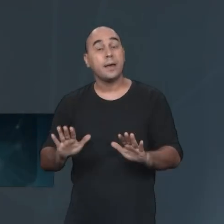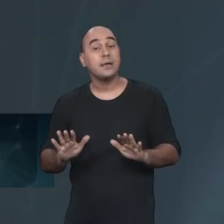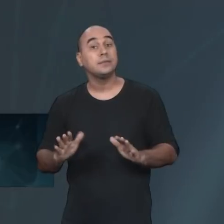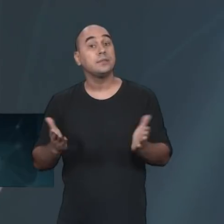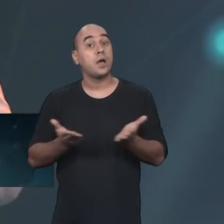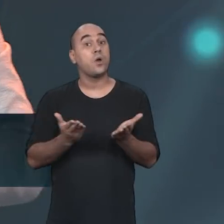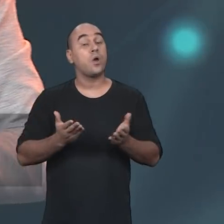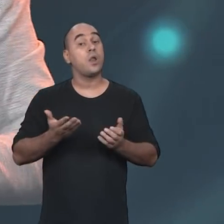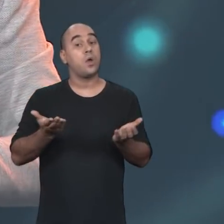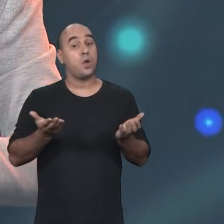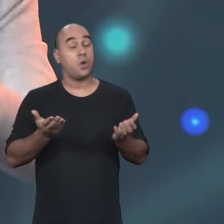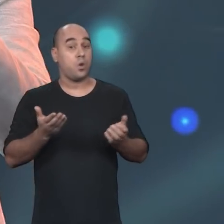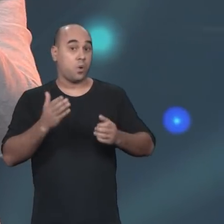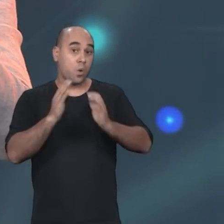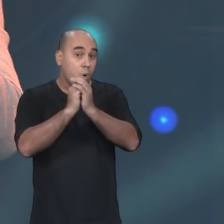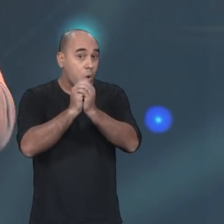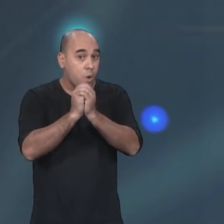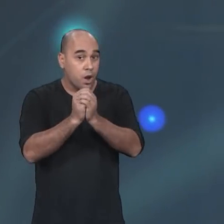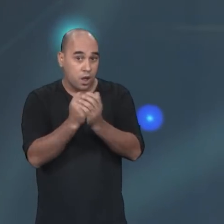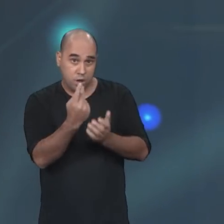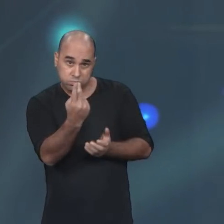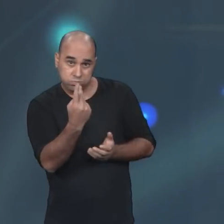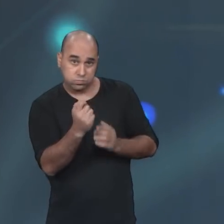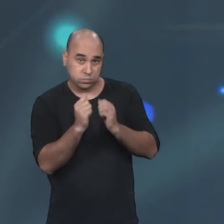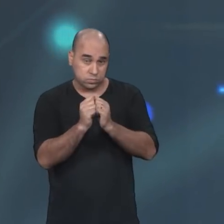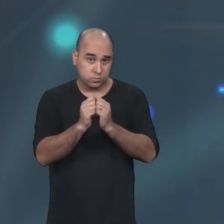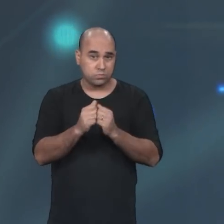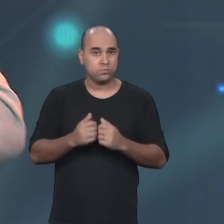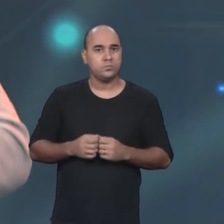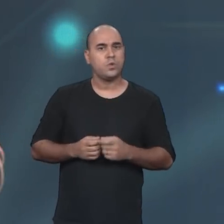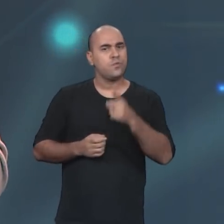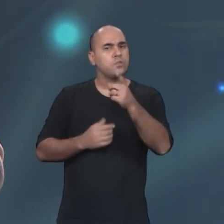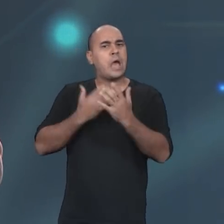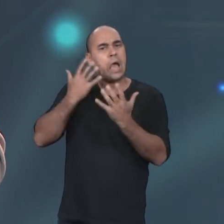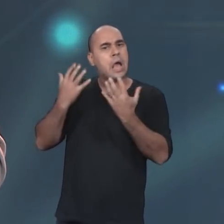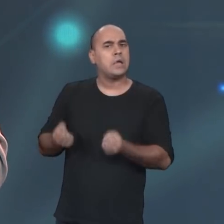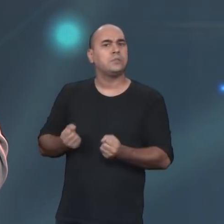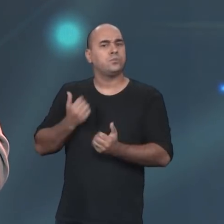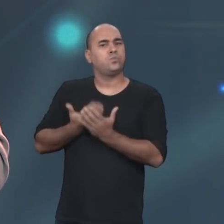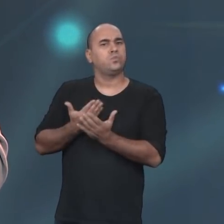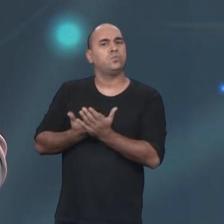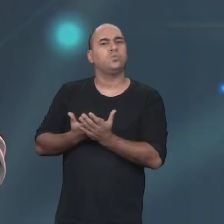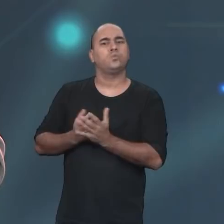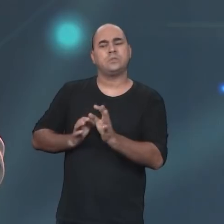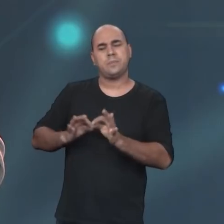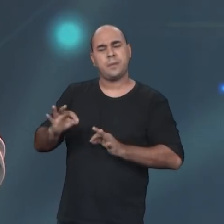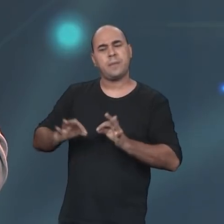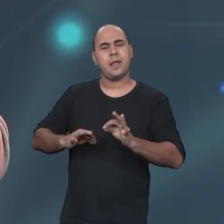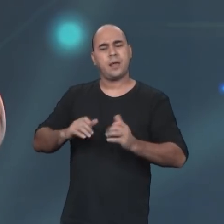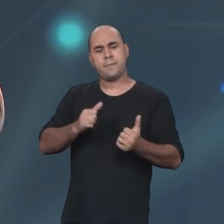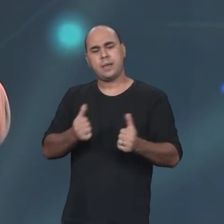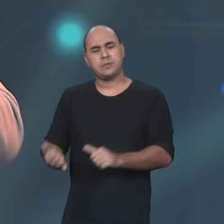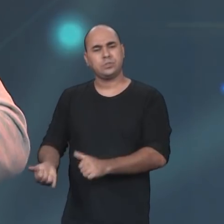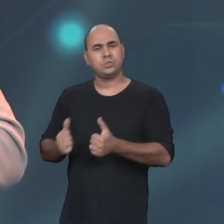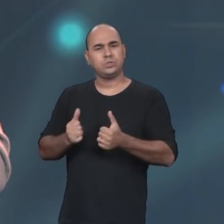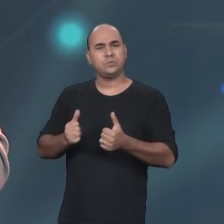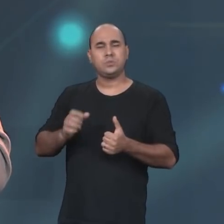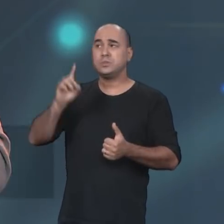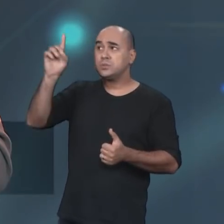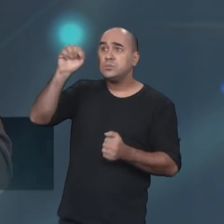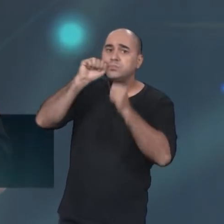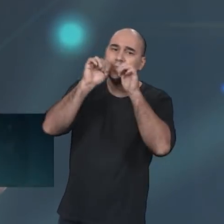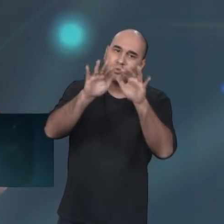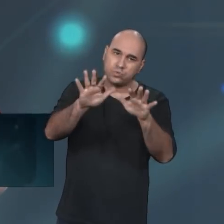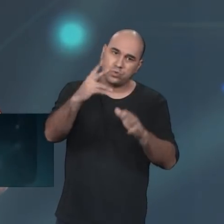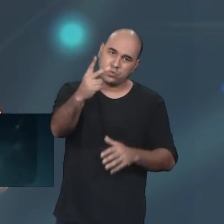por mim e por você. Você que aceitou o estudo, você que aceitou se preparar para o batismo. Que Deus toque em sua vida. Feche o seu olho